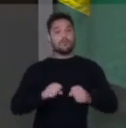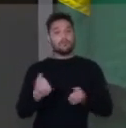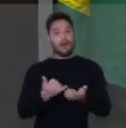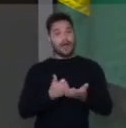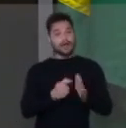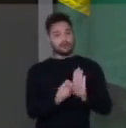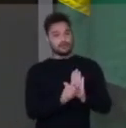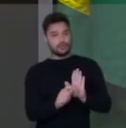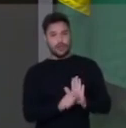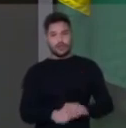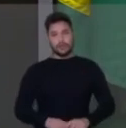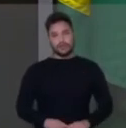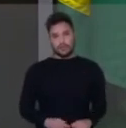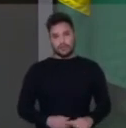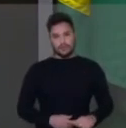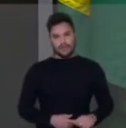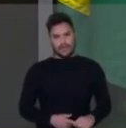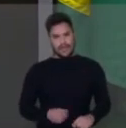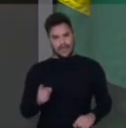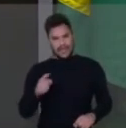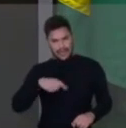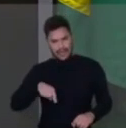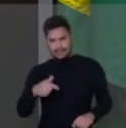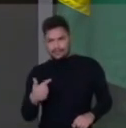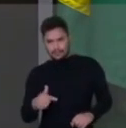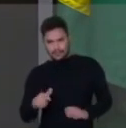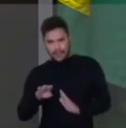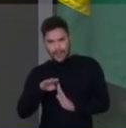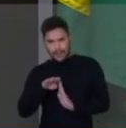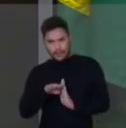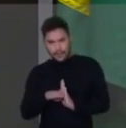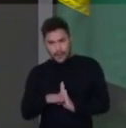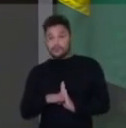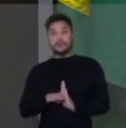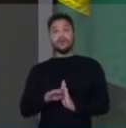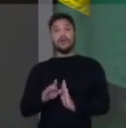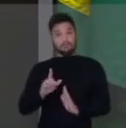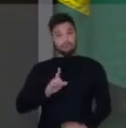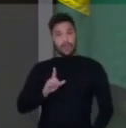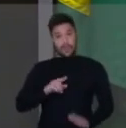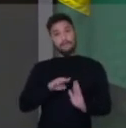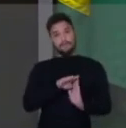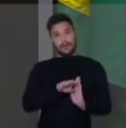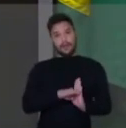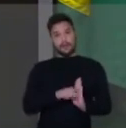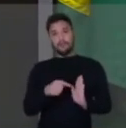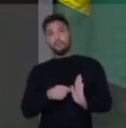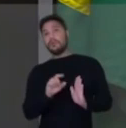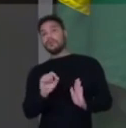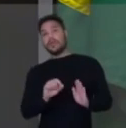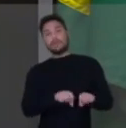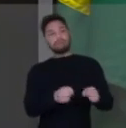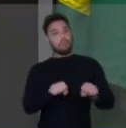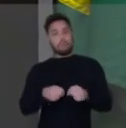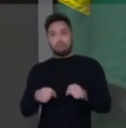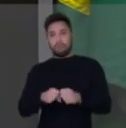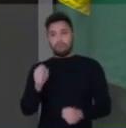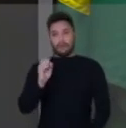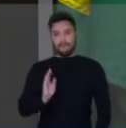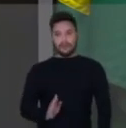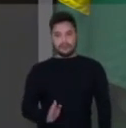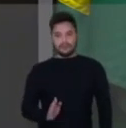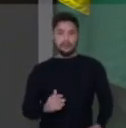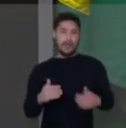maconha. Ou seja, não é que eles não têm um plano, esse é o plano deles, realmente de destruir o nosso Brasil. E não é somente para a